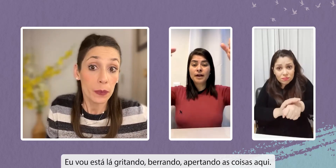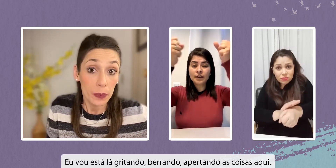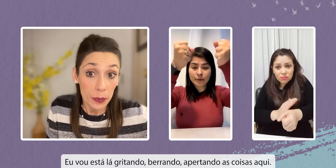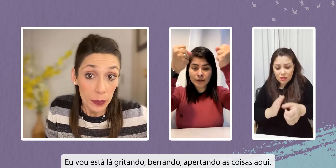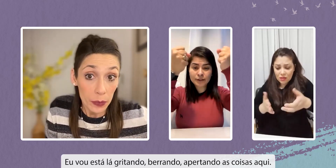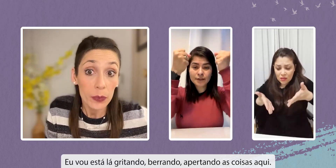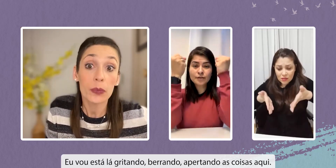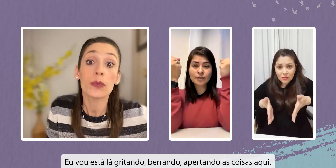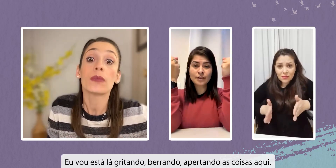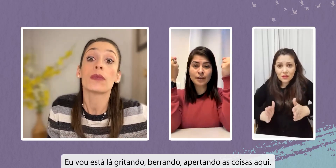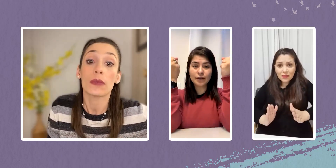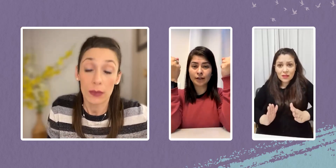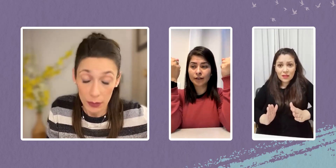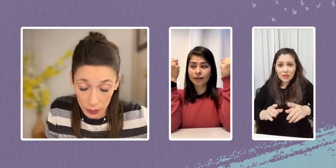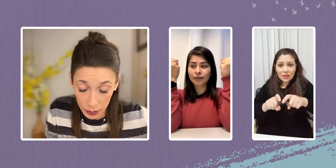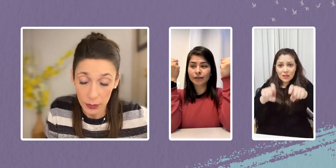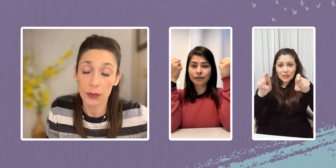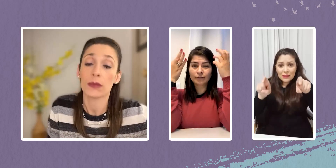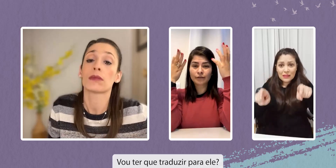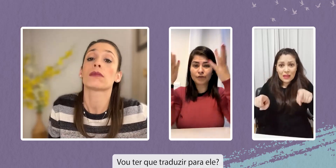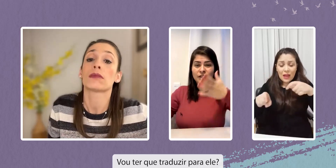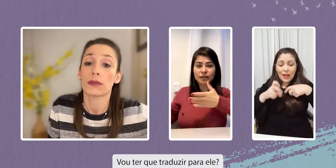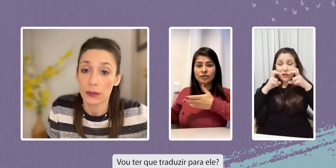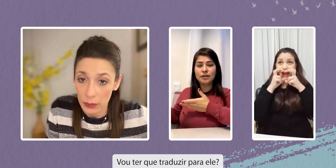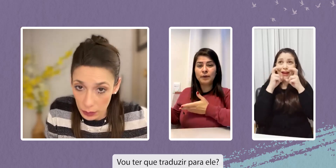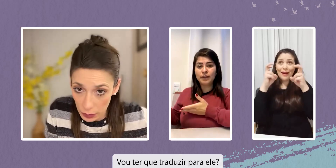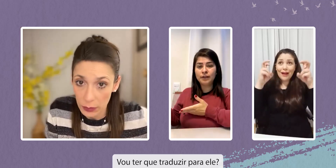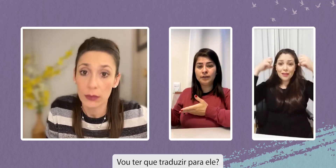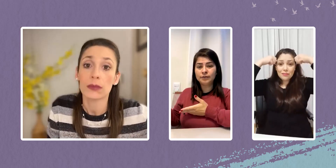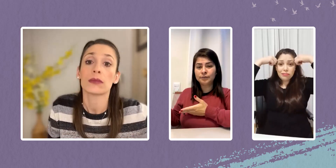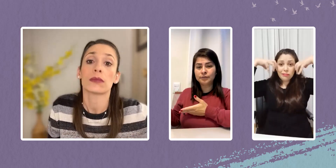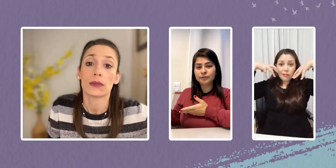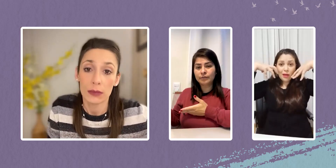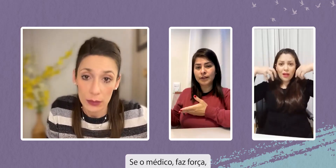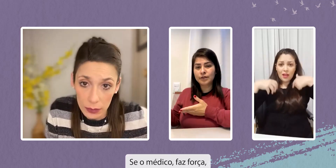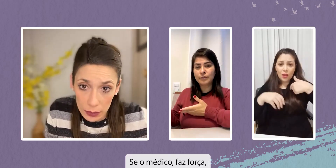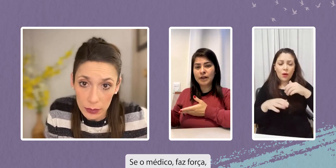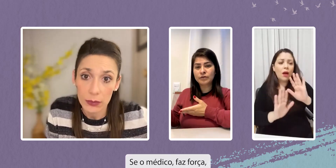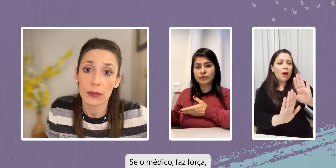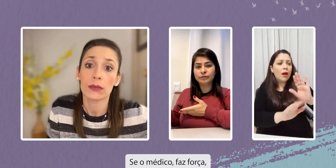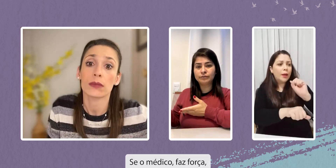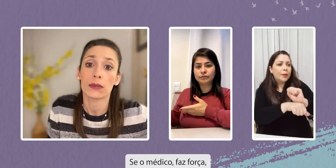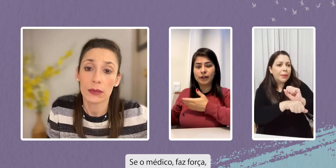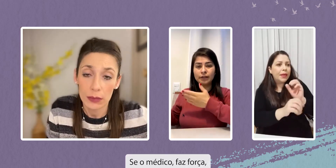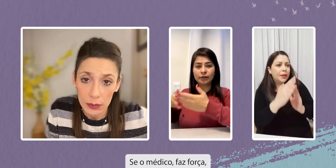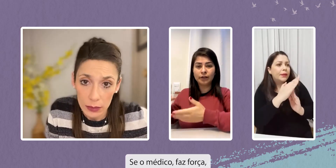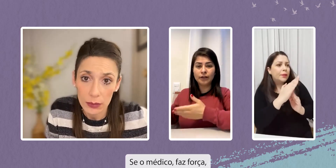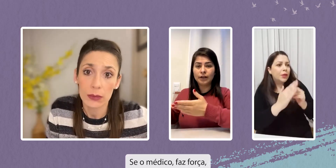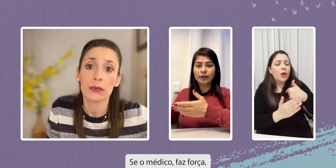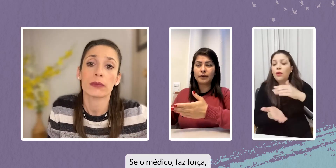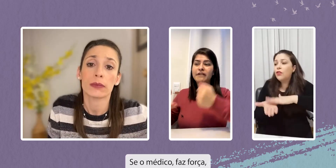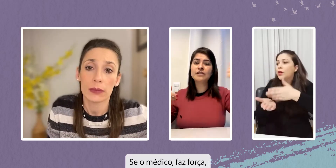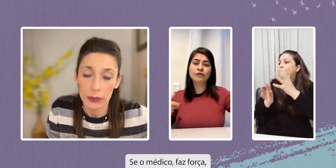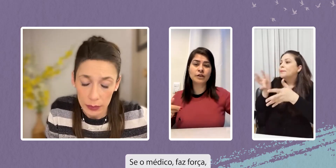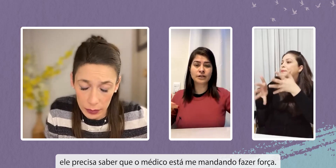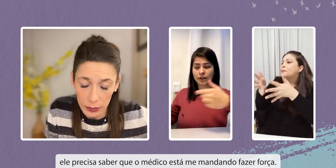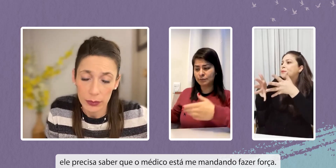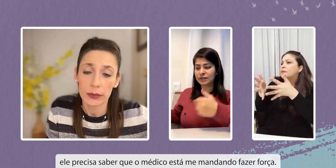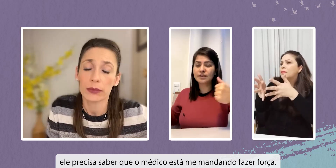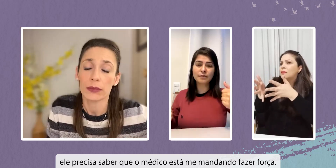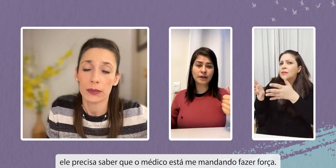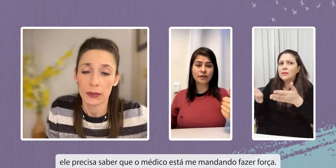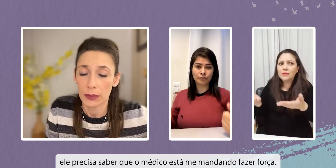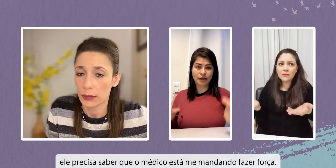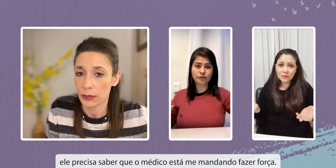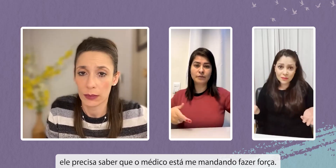gritando, berrando, apertando as coisas aqui. Eu vou ter que traduzir pra ele? Se o médico, né, faz força. Ele